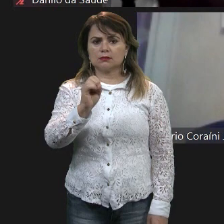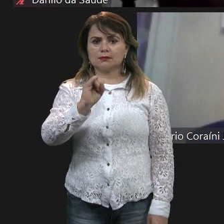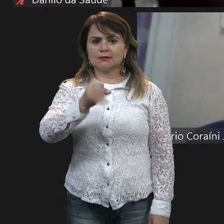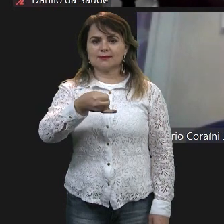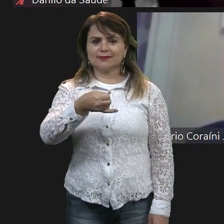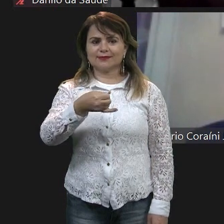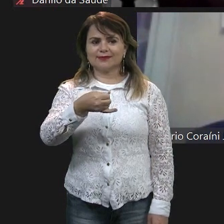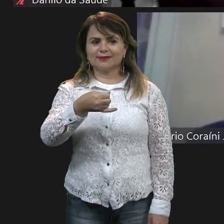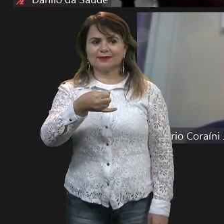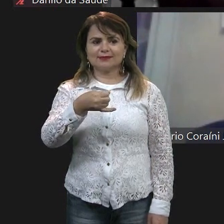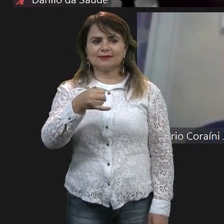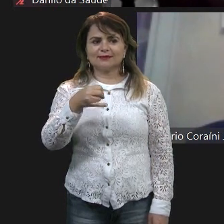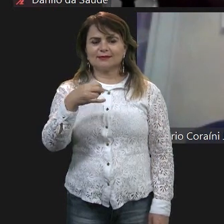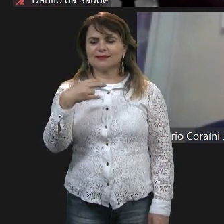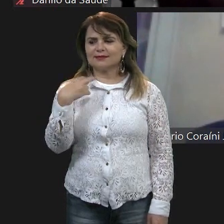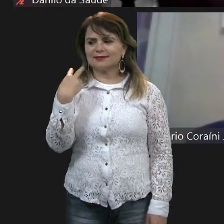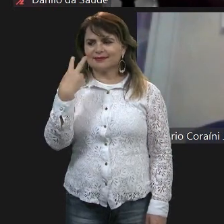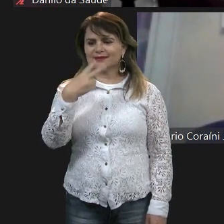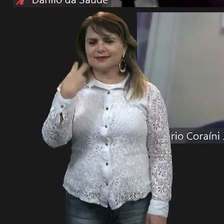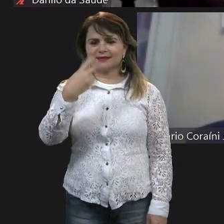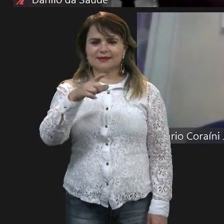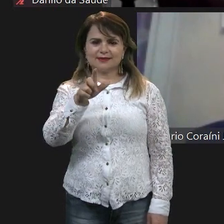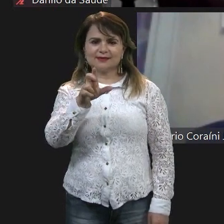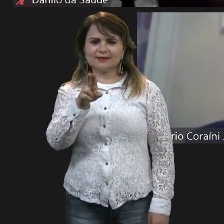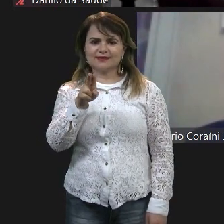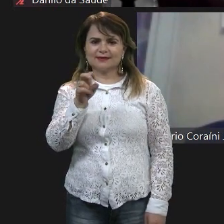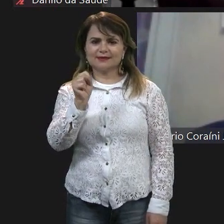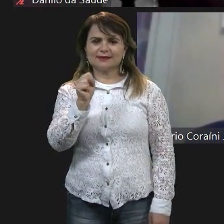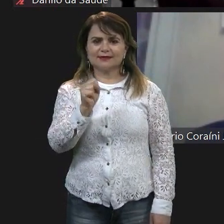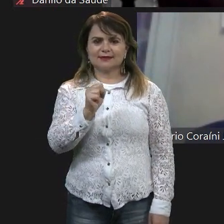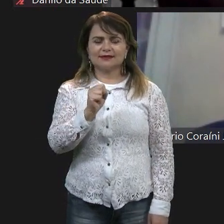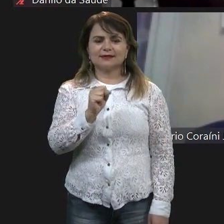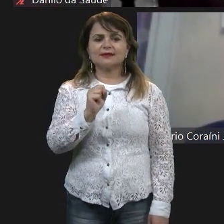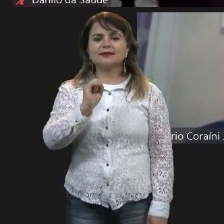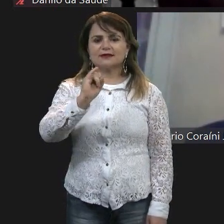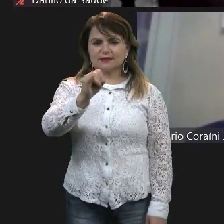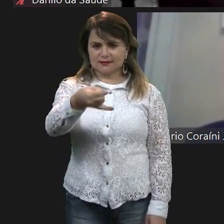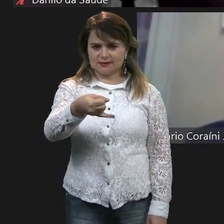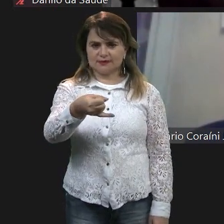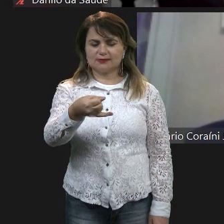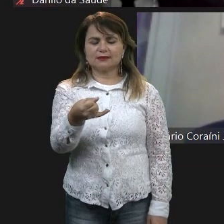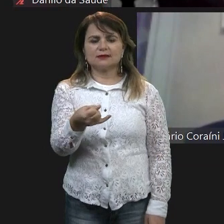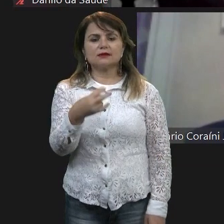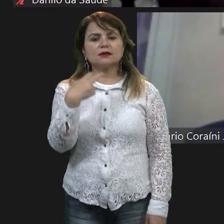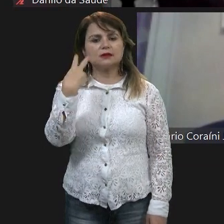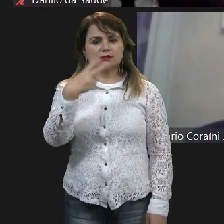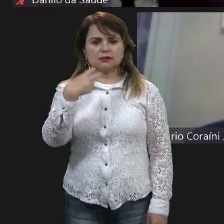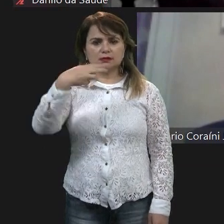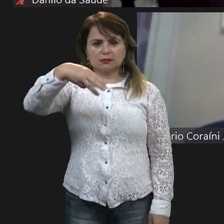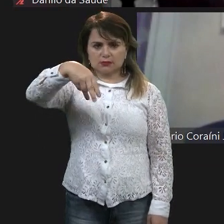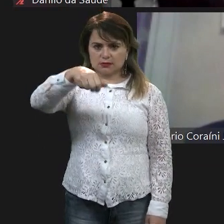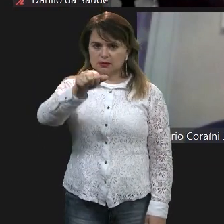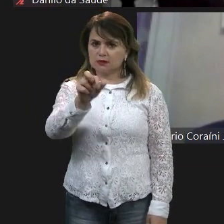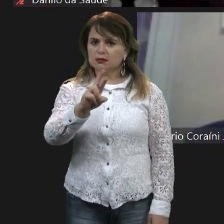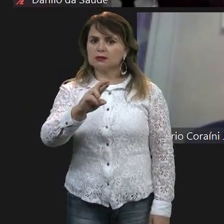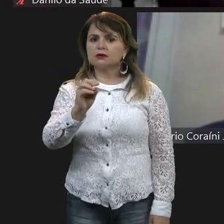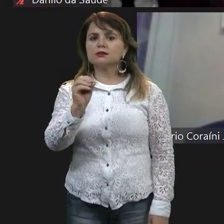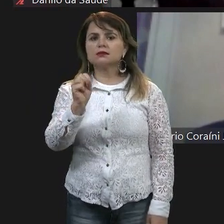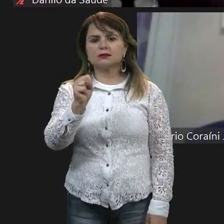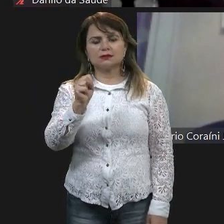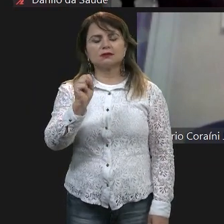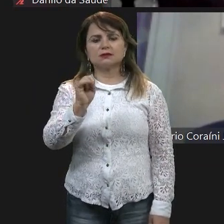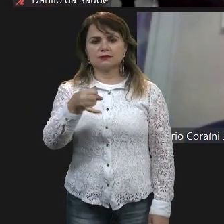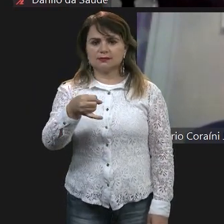Sim. Vereador Luiz Eduardo Nardi. Sim. Vereador Marcos Custódio.